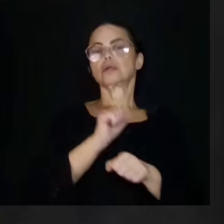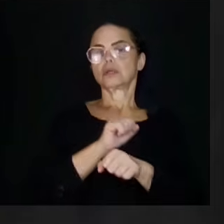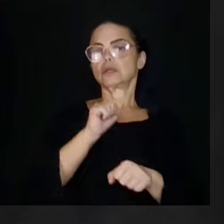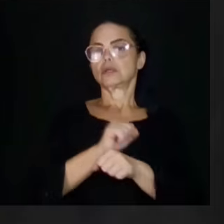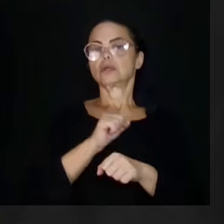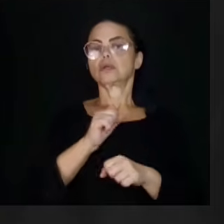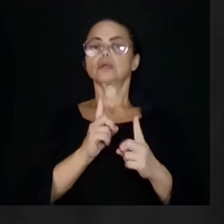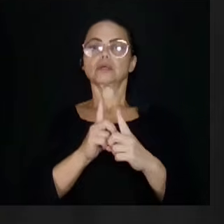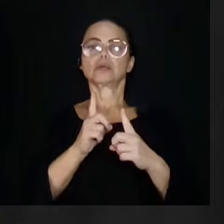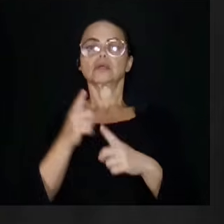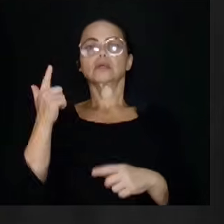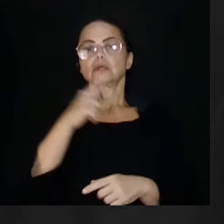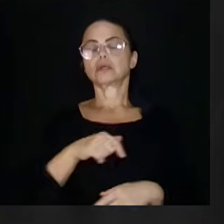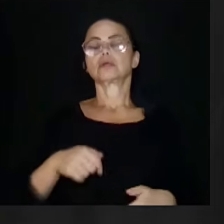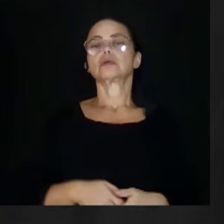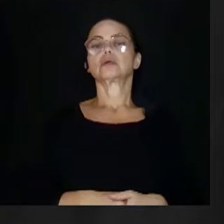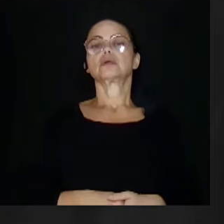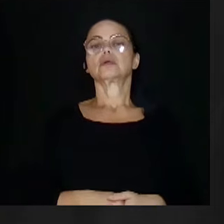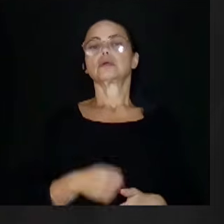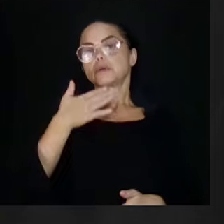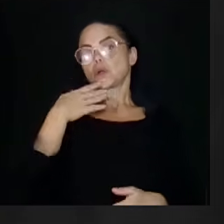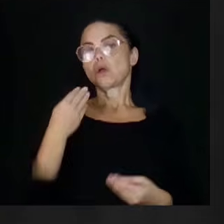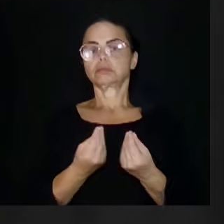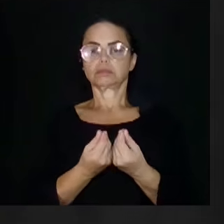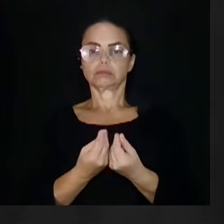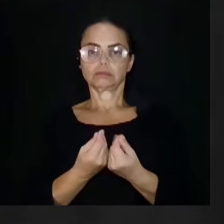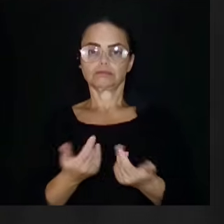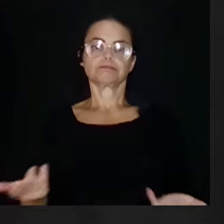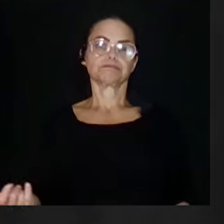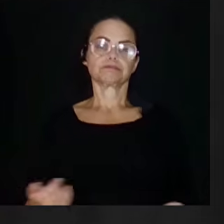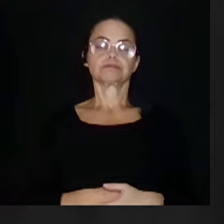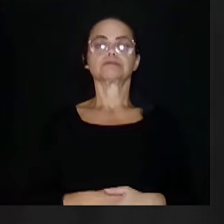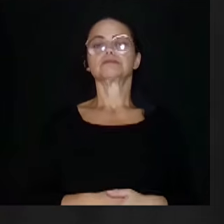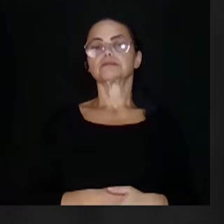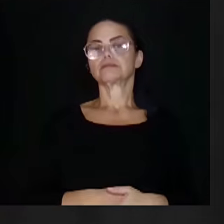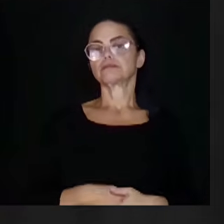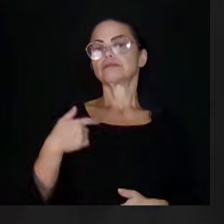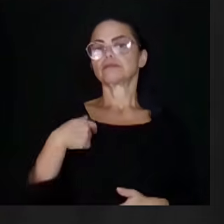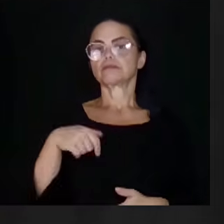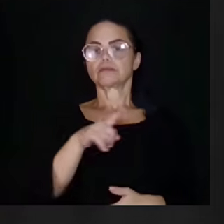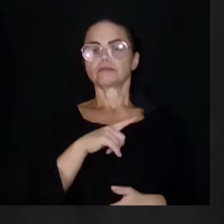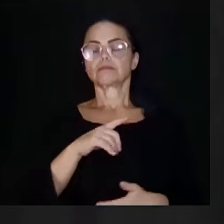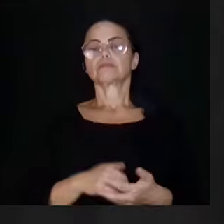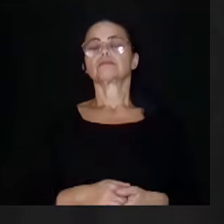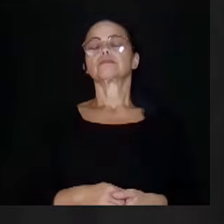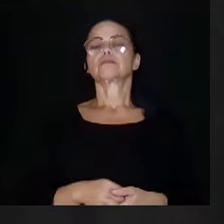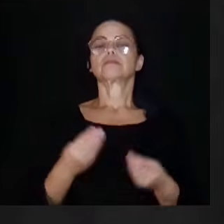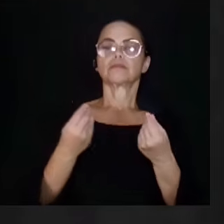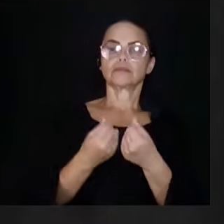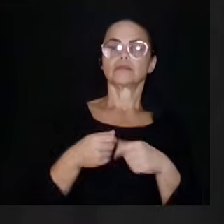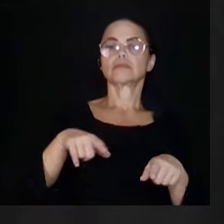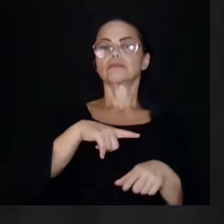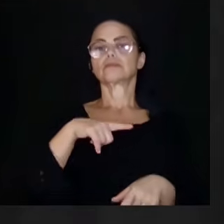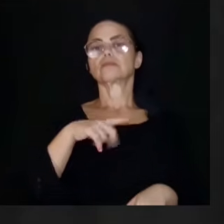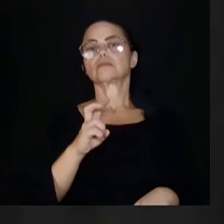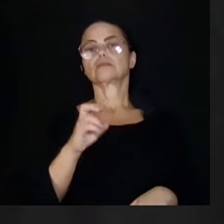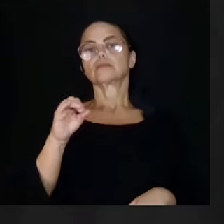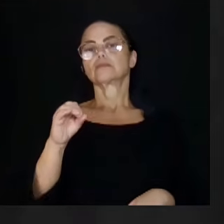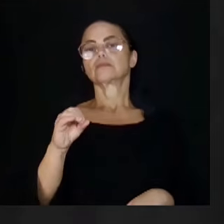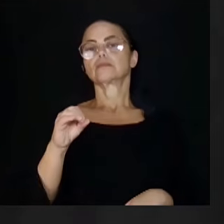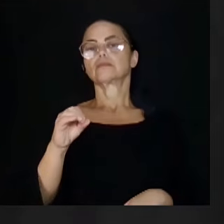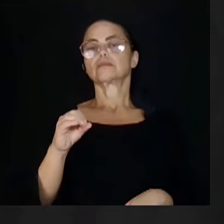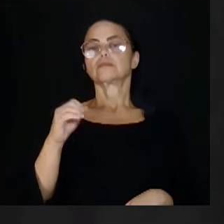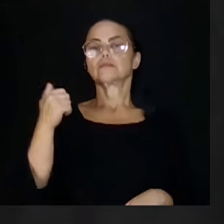consegue fazer um atendimento com melhor qualidade. Certeza. Porque como você vai fazer alguma coisa com qualidade, tendo 50 pessoas ali fora para